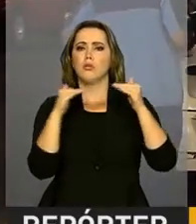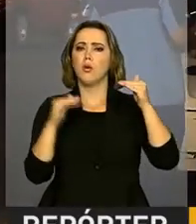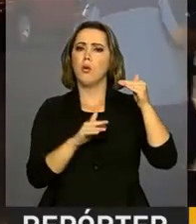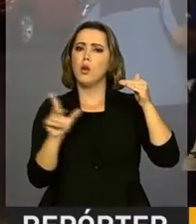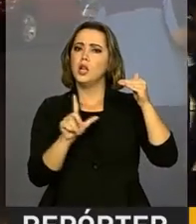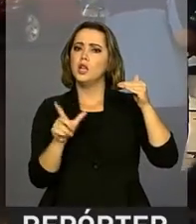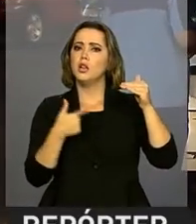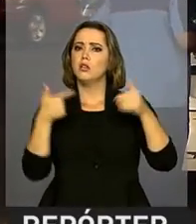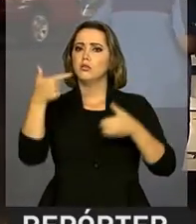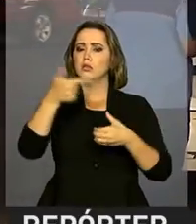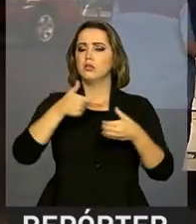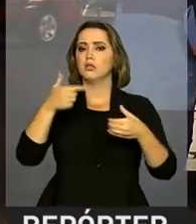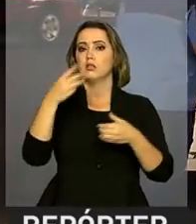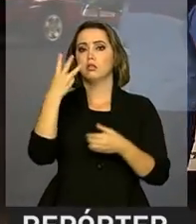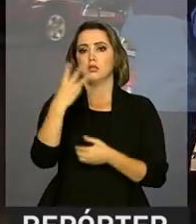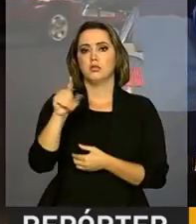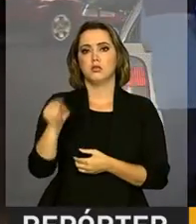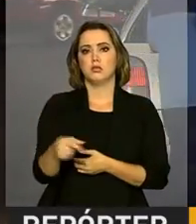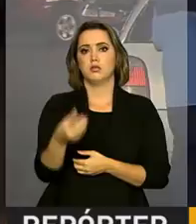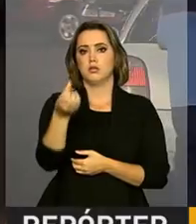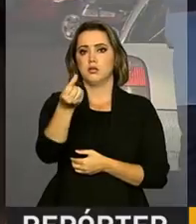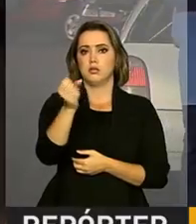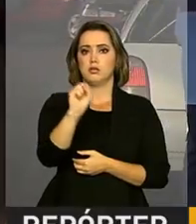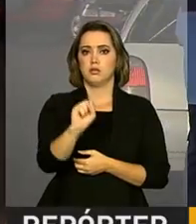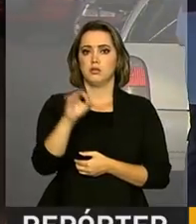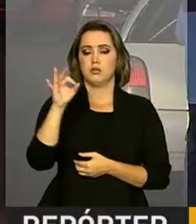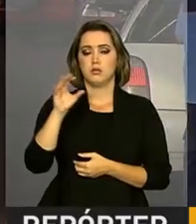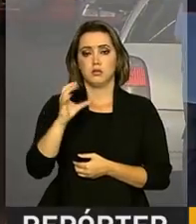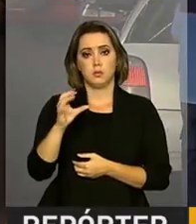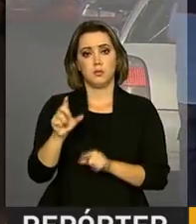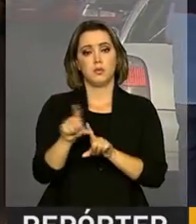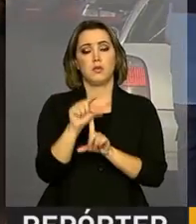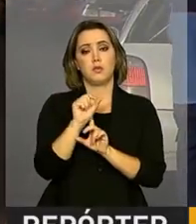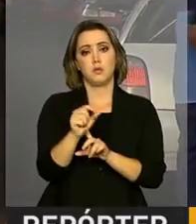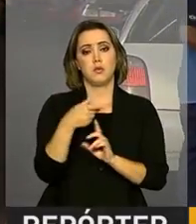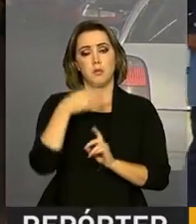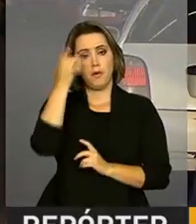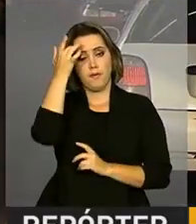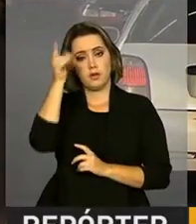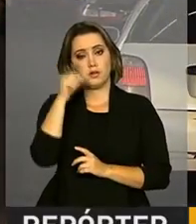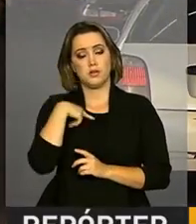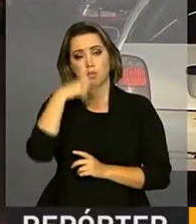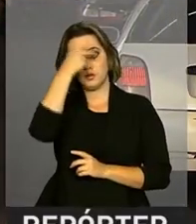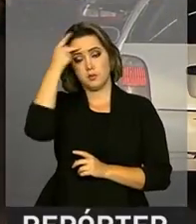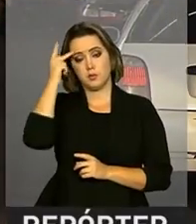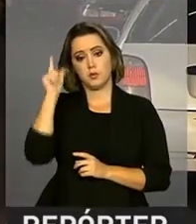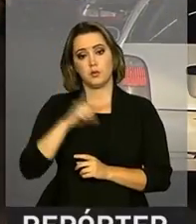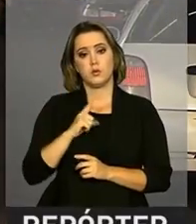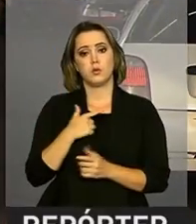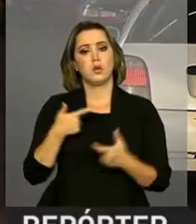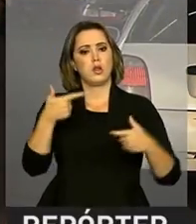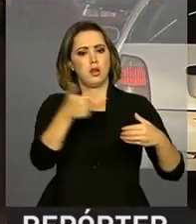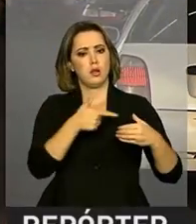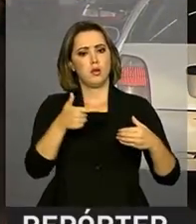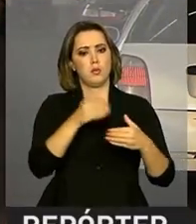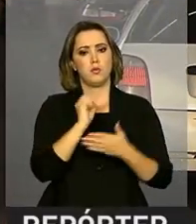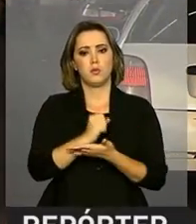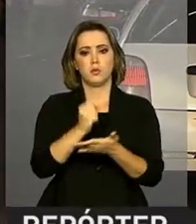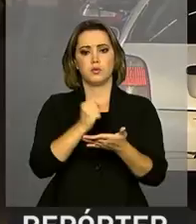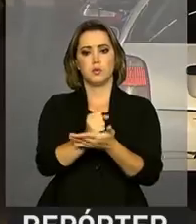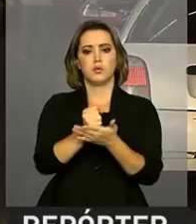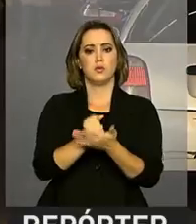média nacional, sai a R$ 3,68. Para facilitar ainda mais para o consumidor, tem posto oferecendo